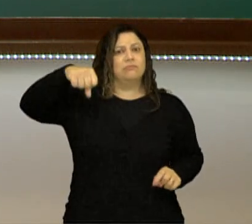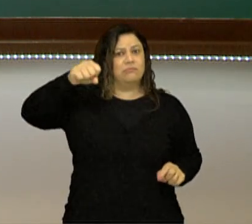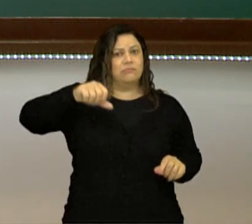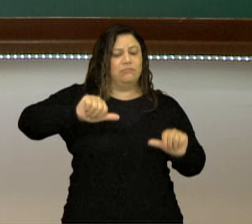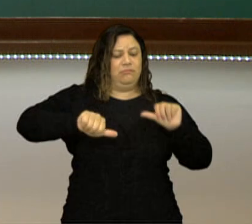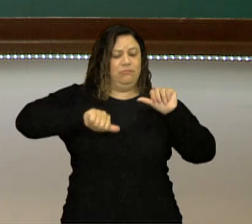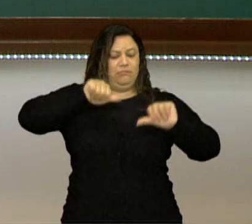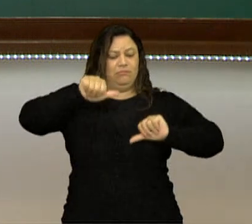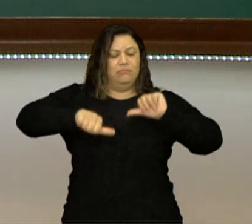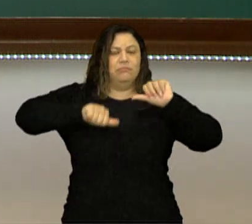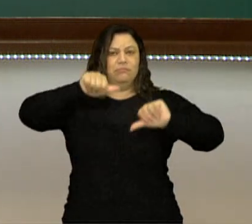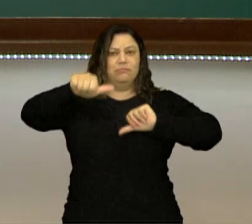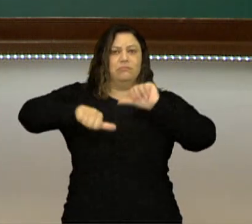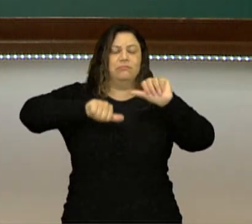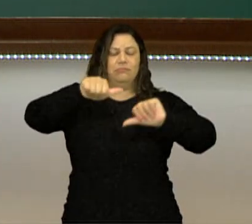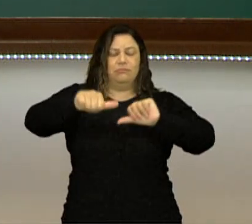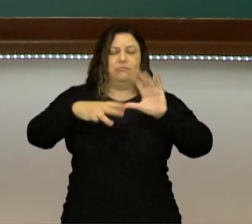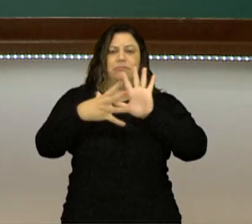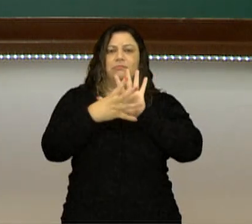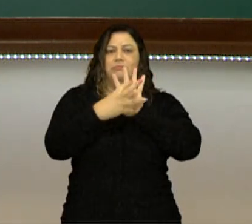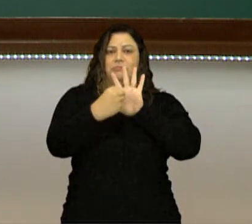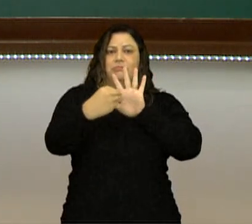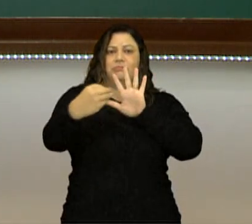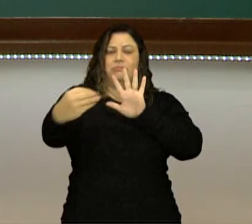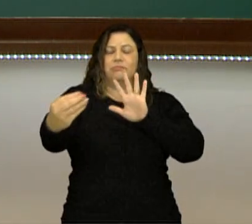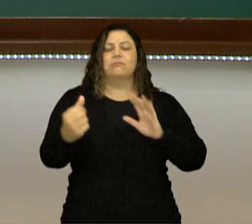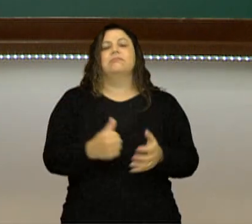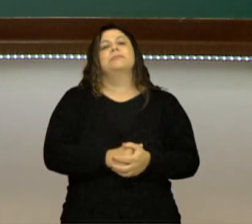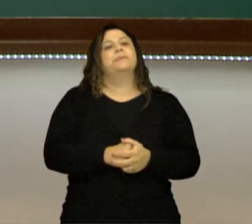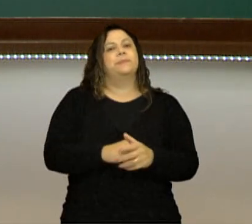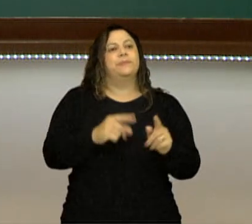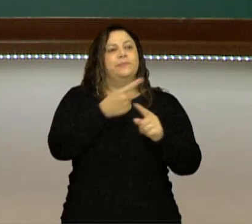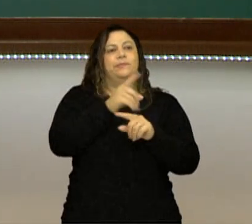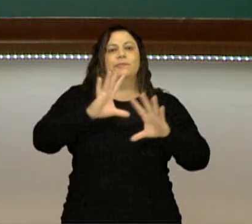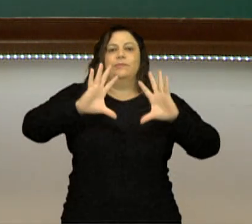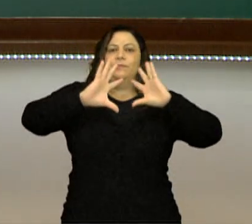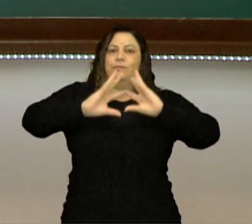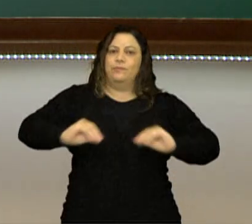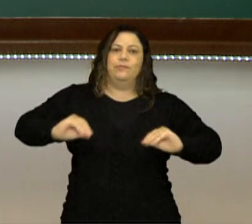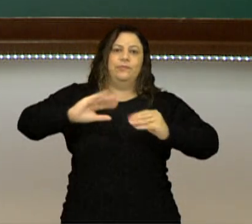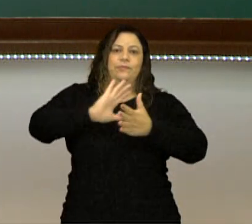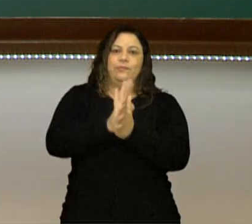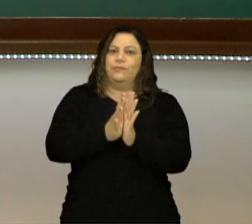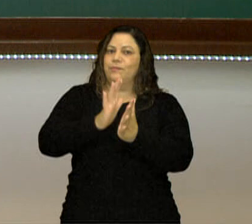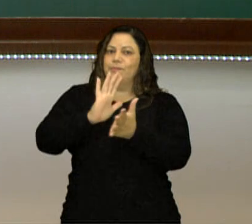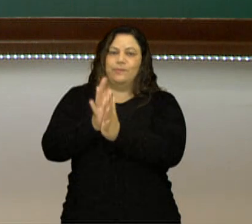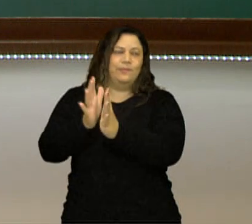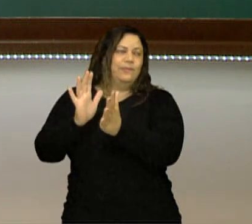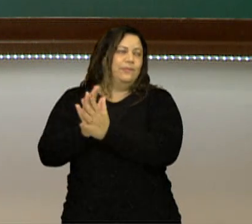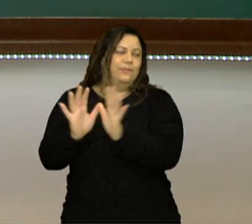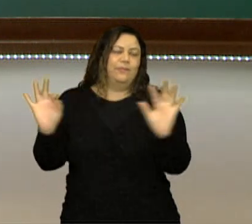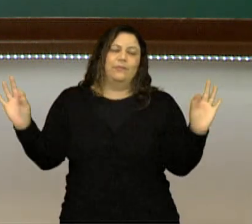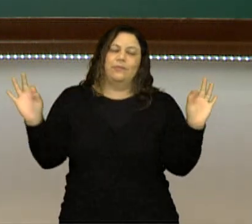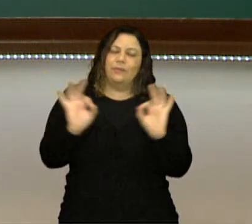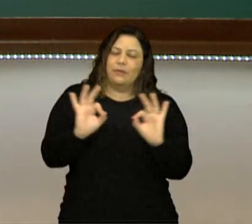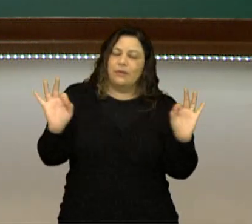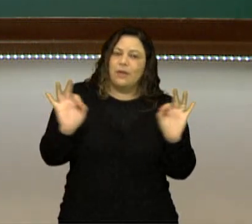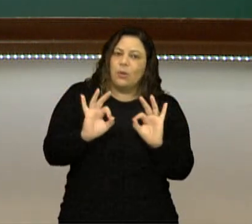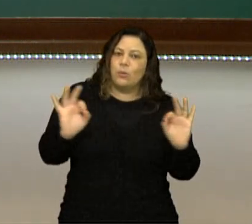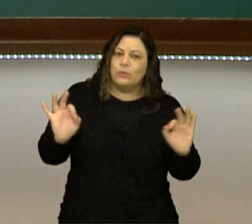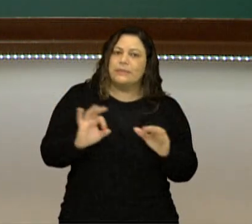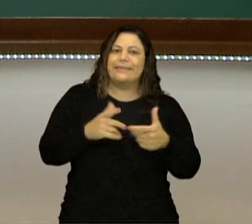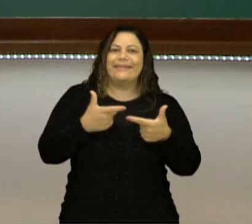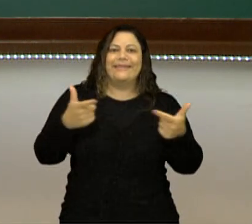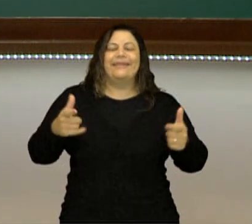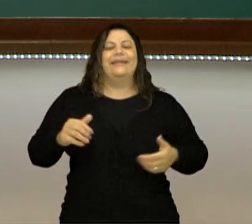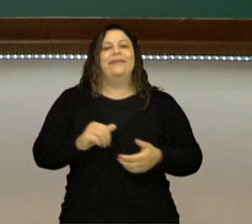cópias modificadas. O que aconteceu? Elas não se destruíram sozinhas, tá? Não houve apoptose e também